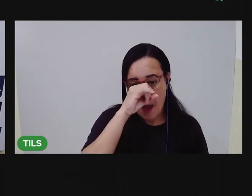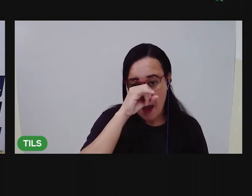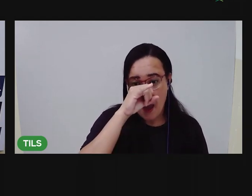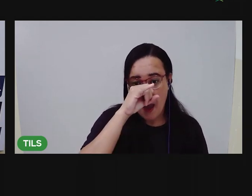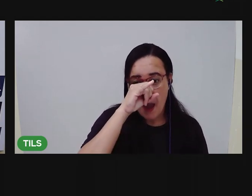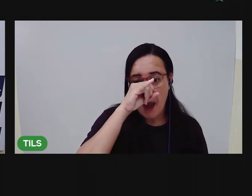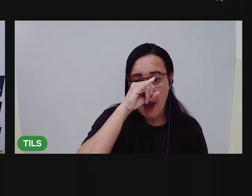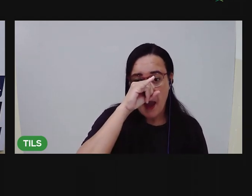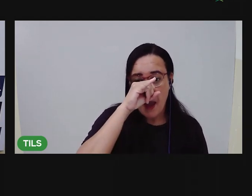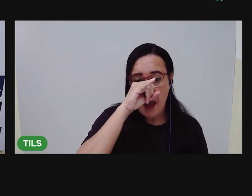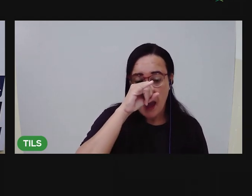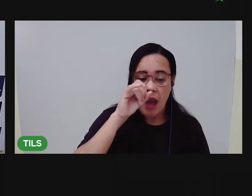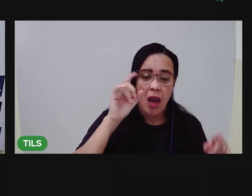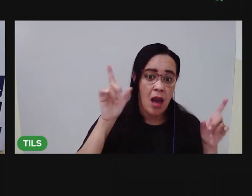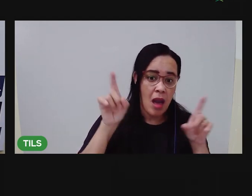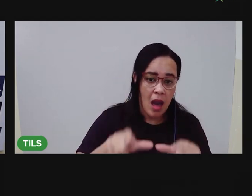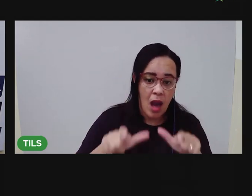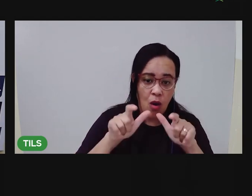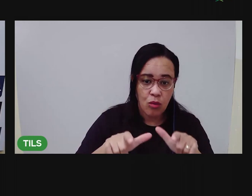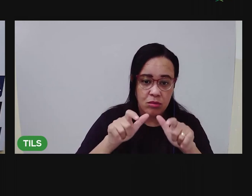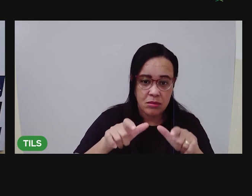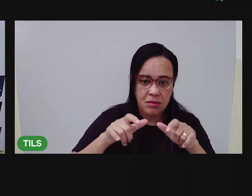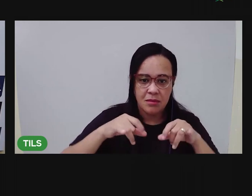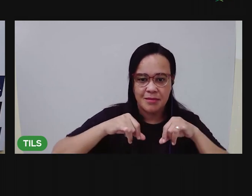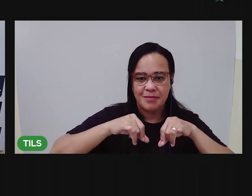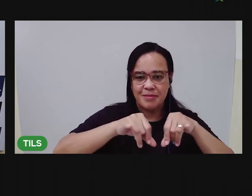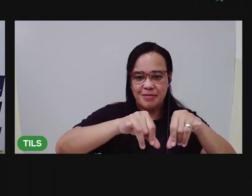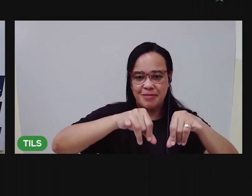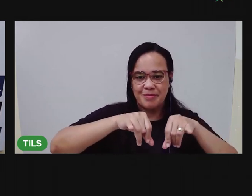eles estão no supermercado.